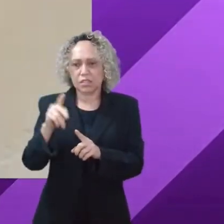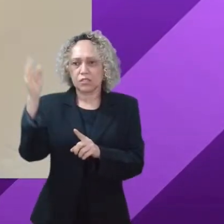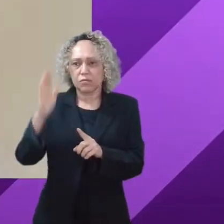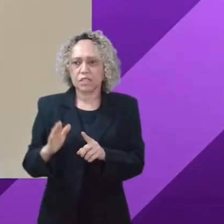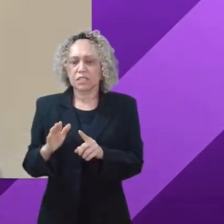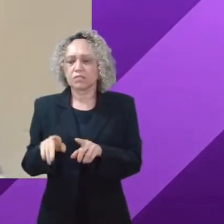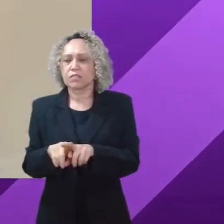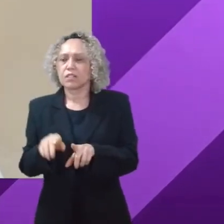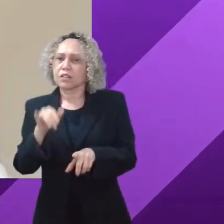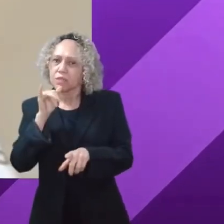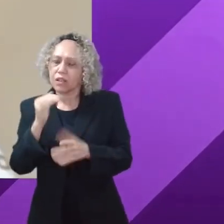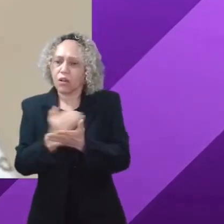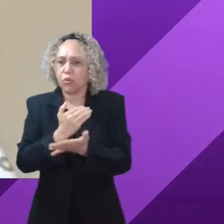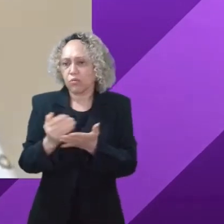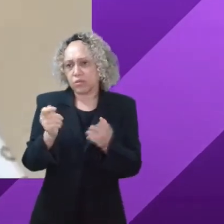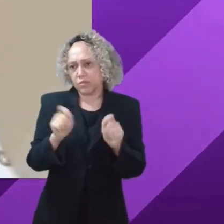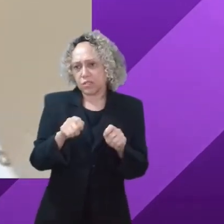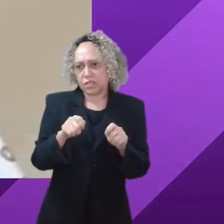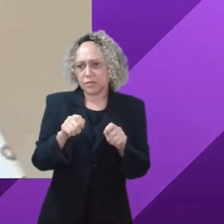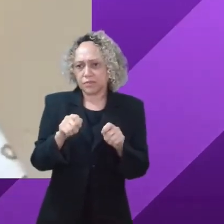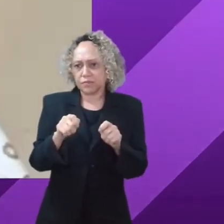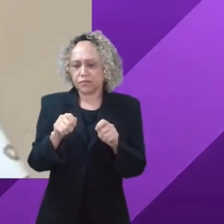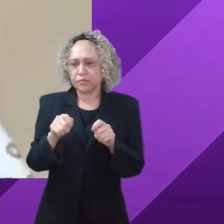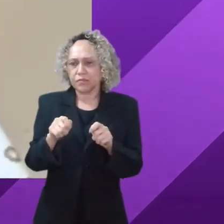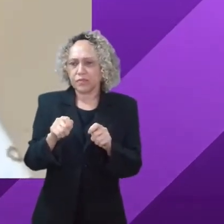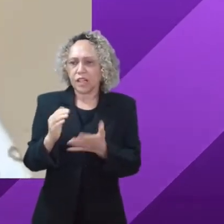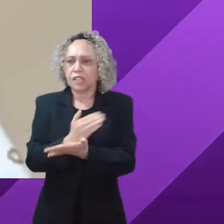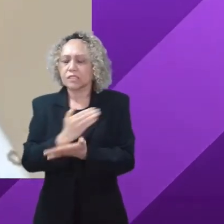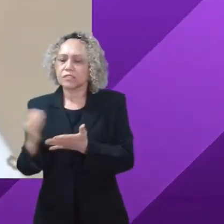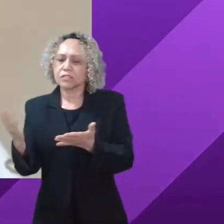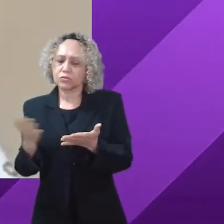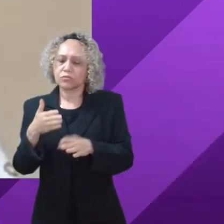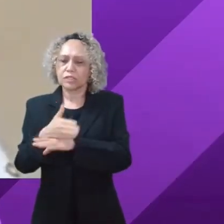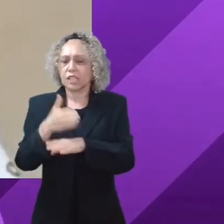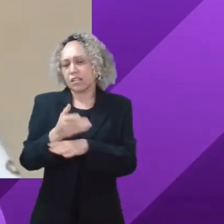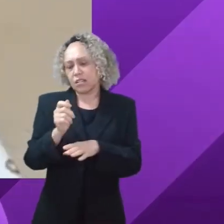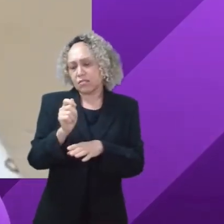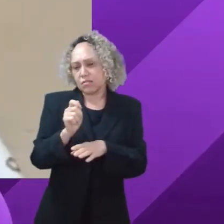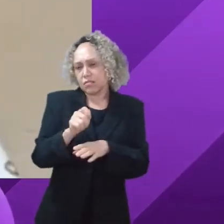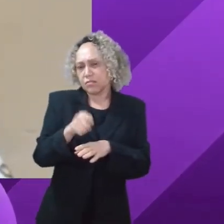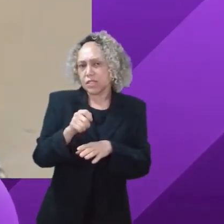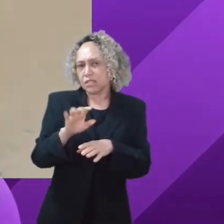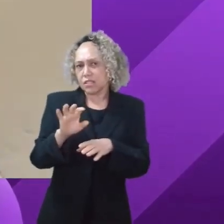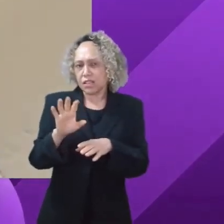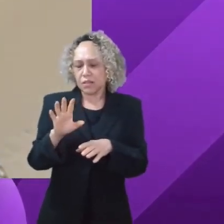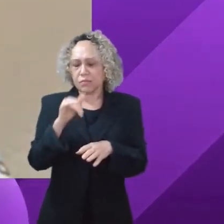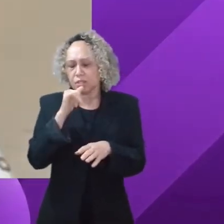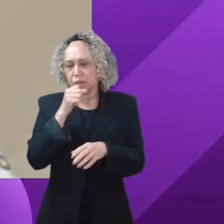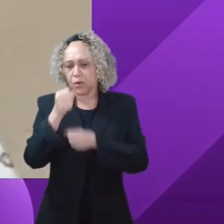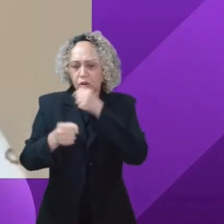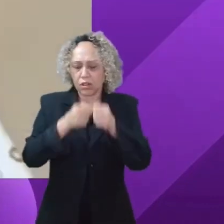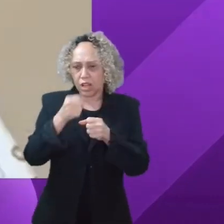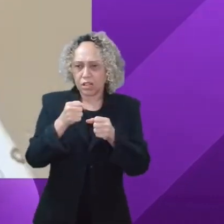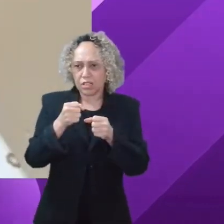de algumas rubricas, em alguns acessos, Então a gente precisa entender, por que que a gente precisa de